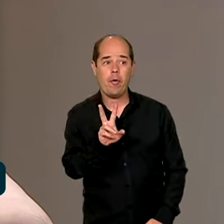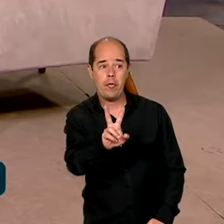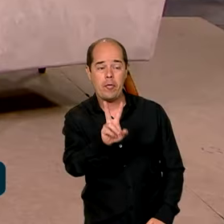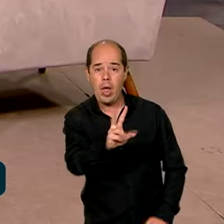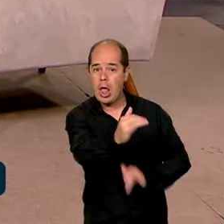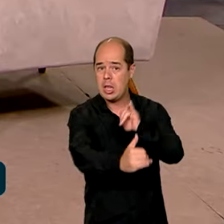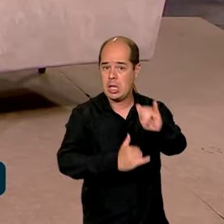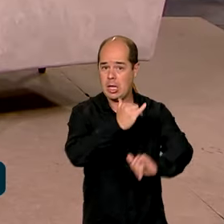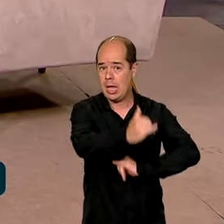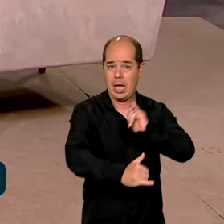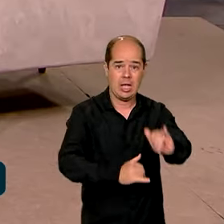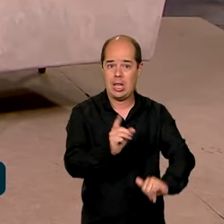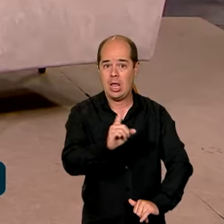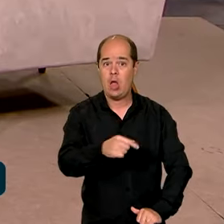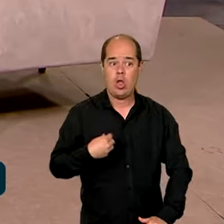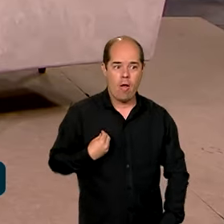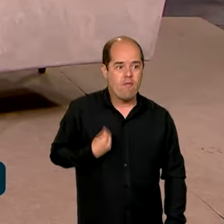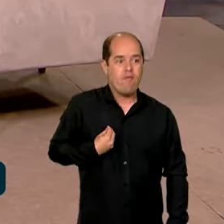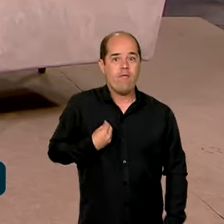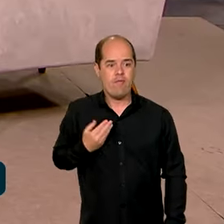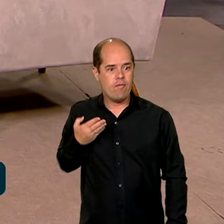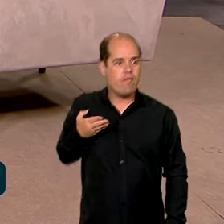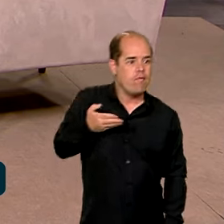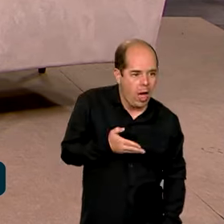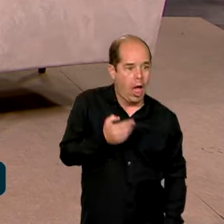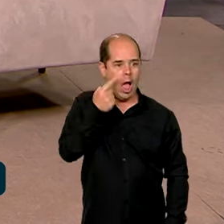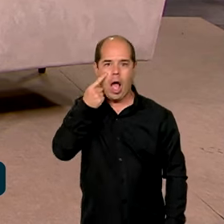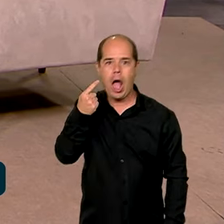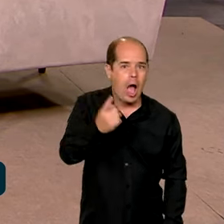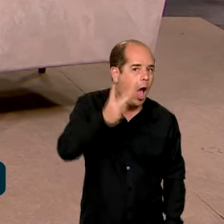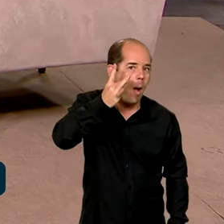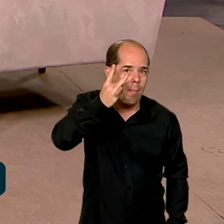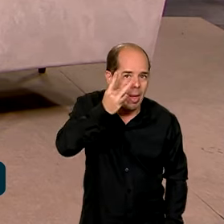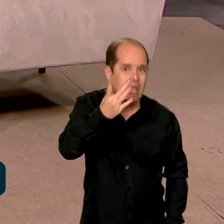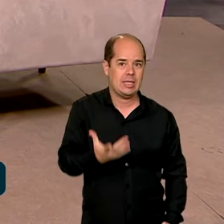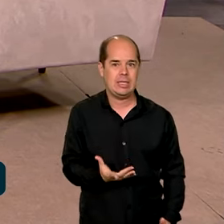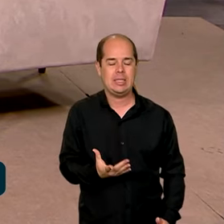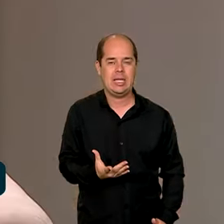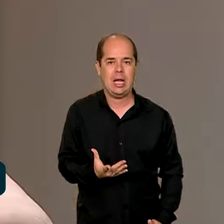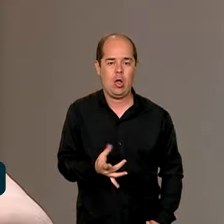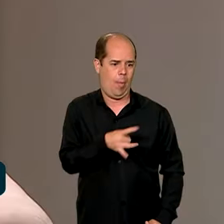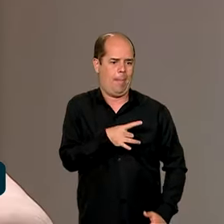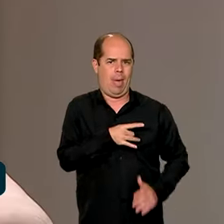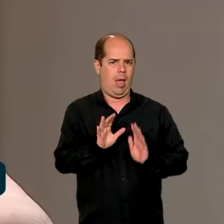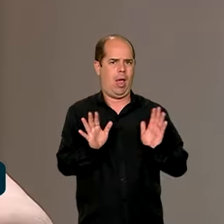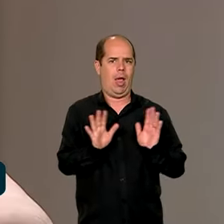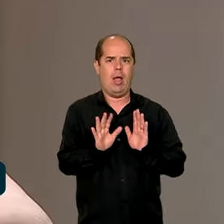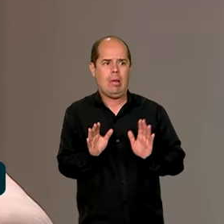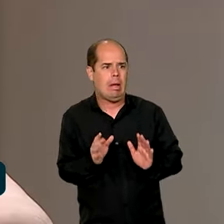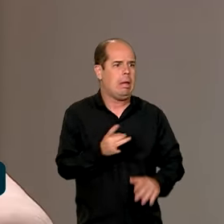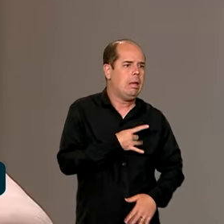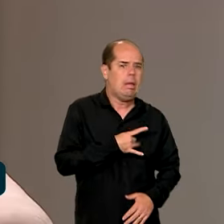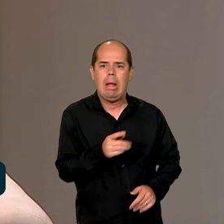na internet. Tem que vivenciar, no computador. Né? Tem que vivenciar. Perder o medo. Nós temos muito nos nossos jovens, muito medo de